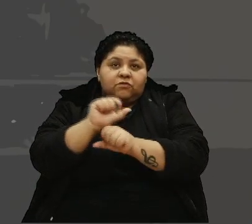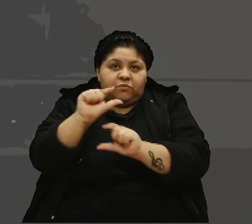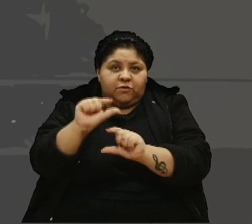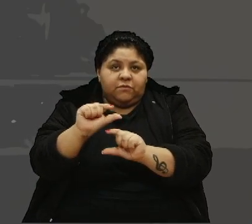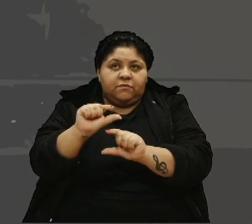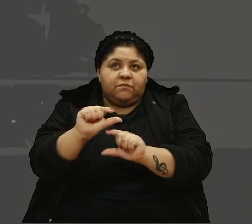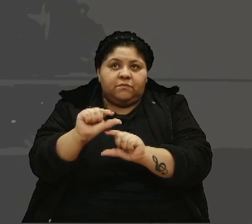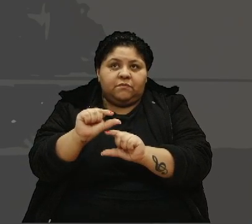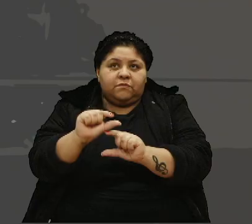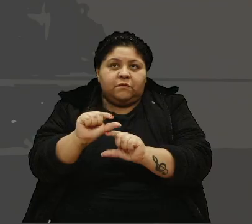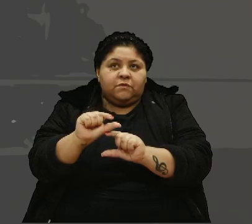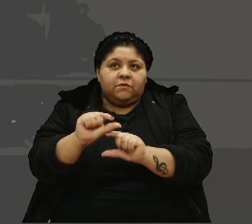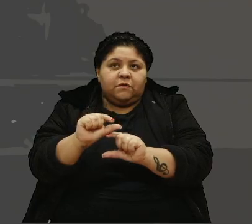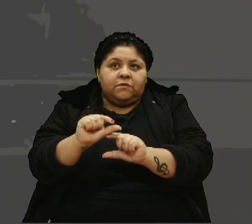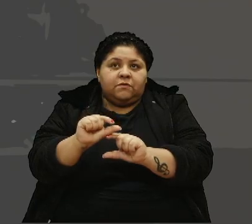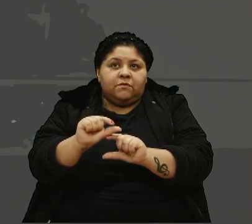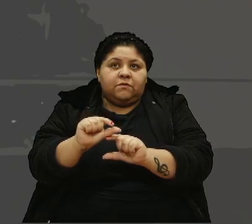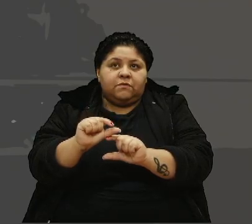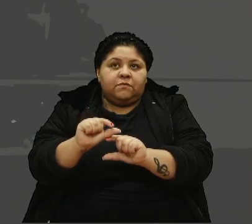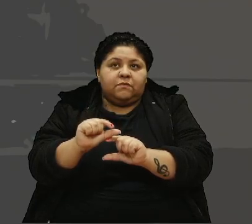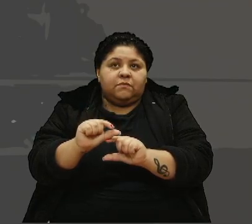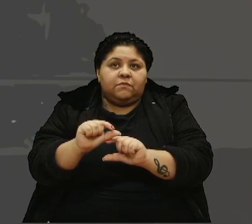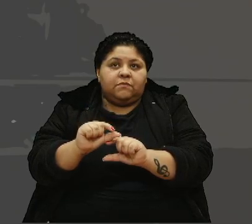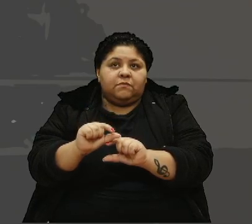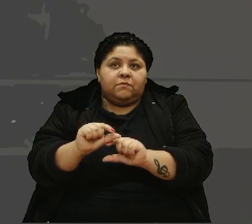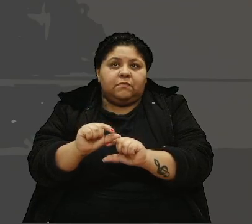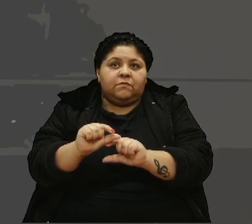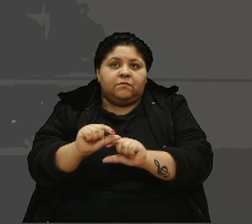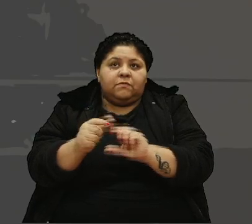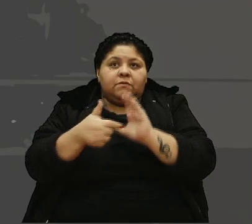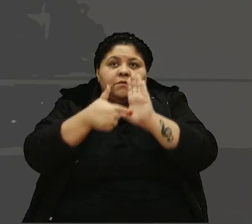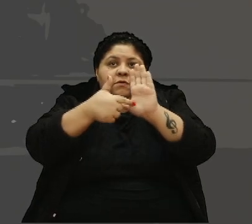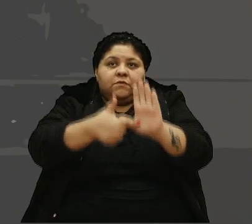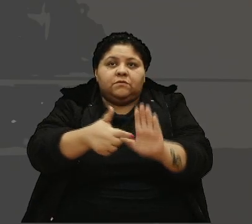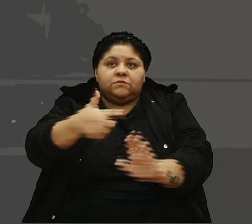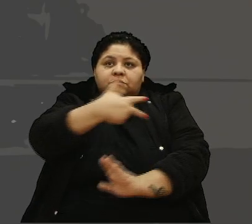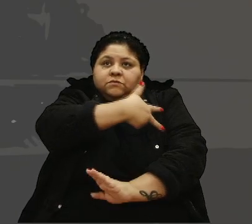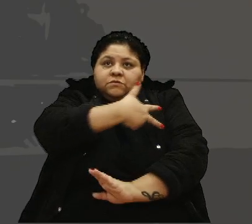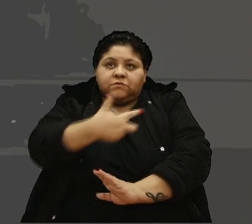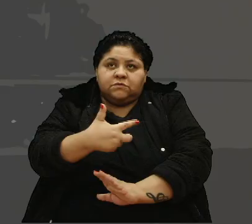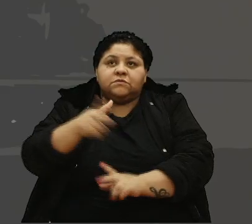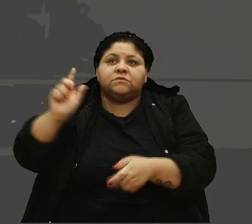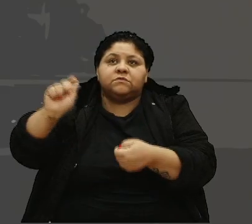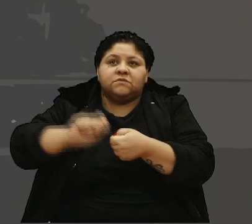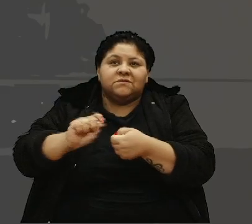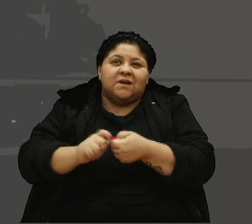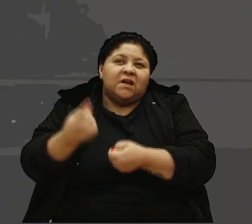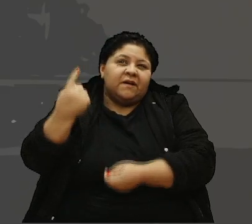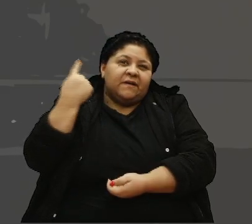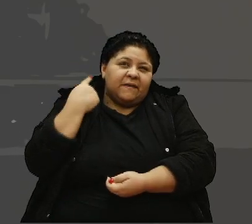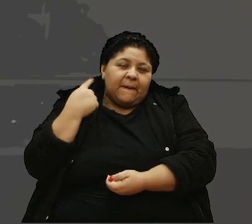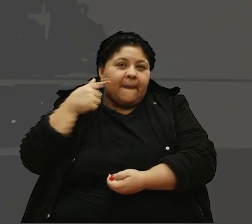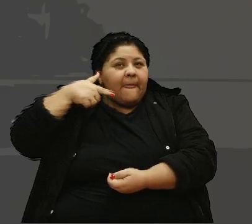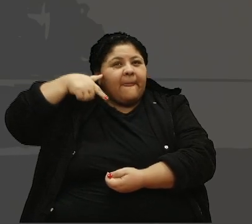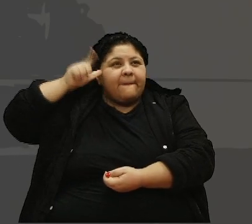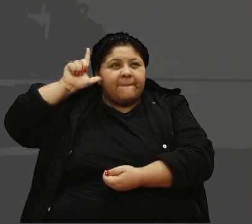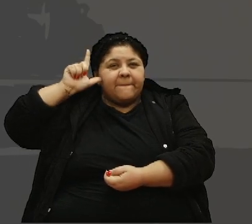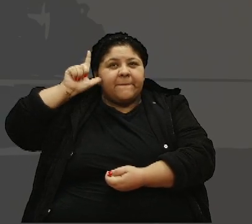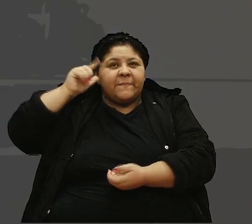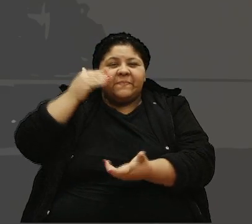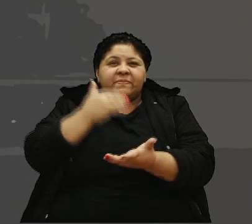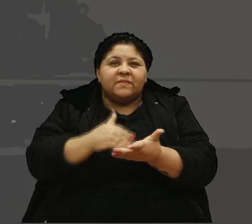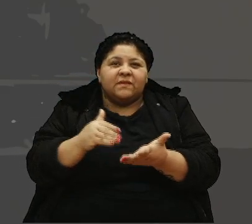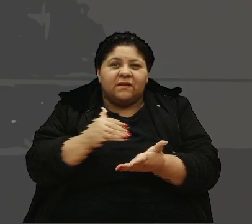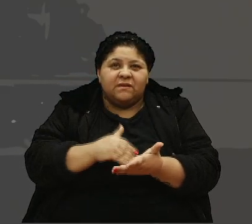minutinho. Então, mostrando a questão da vacinação que a gente fez na época, ontem o